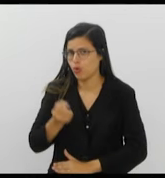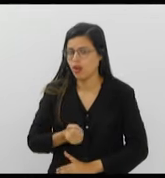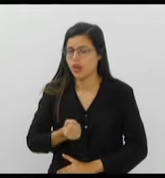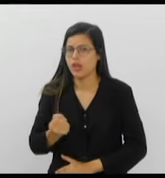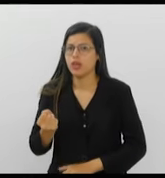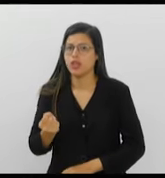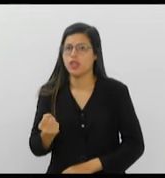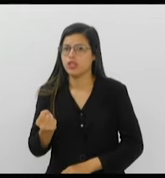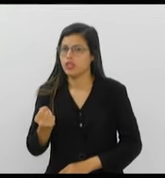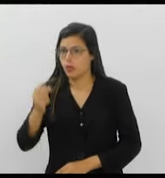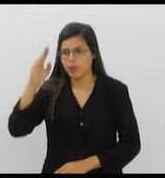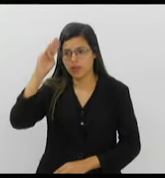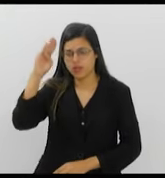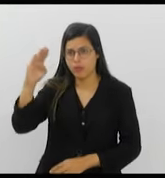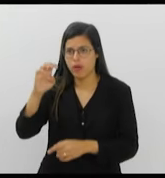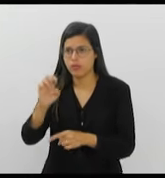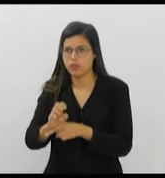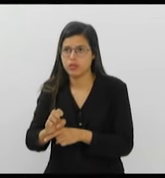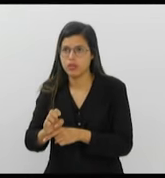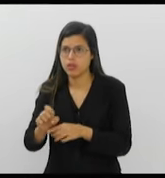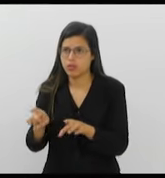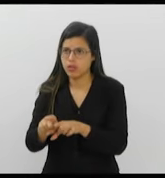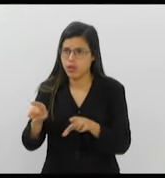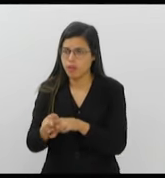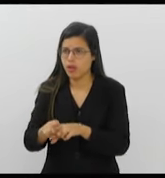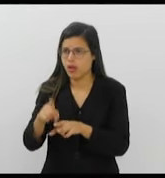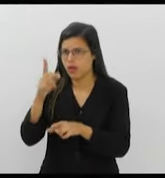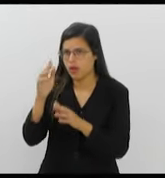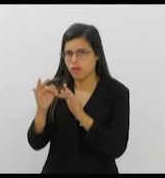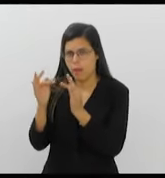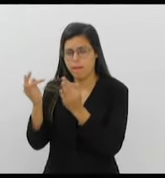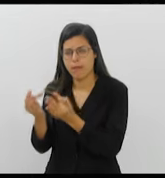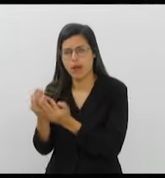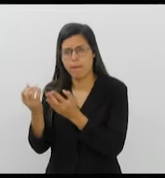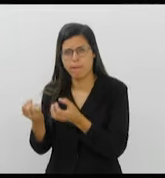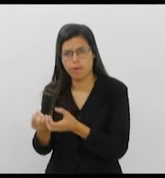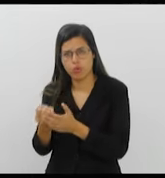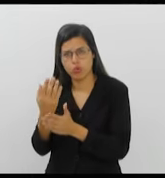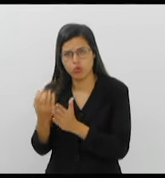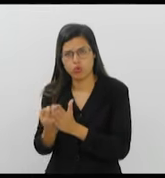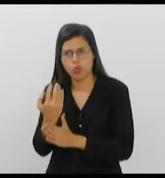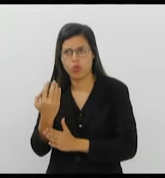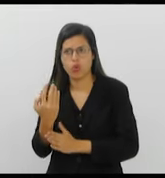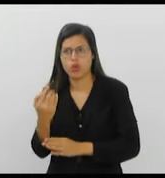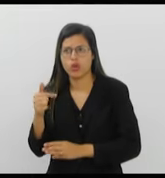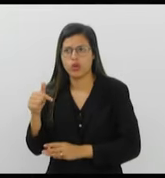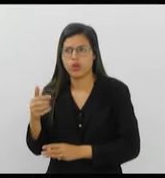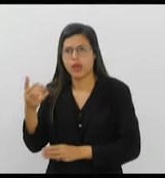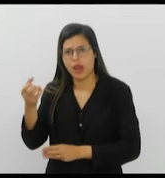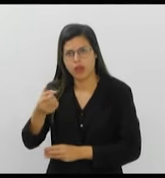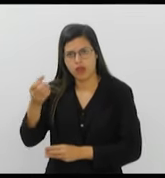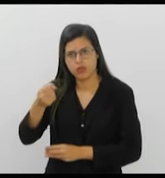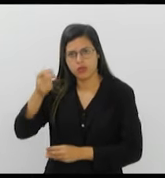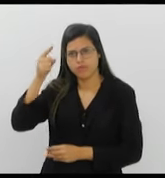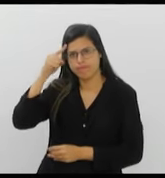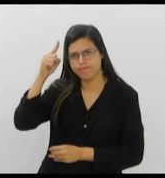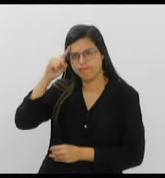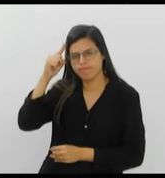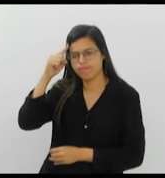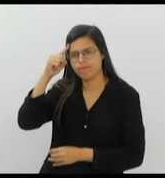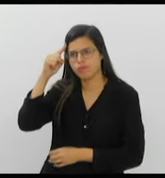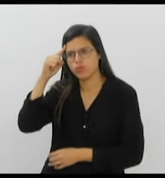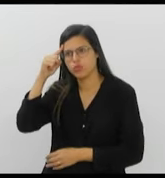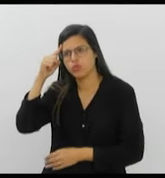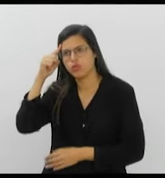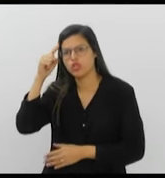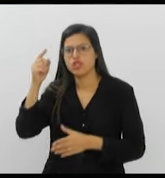estado, e do pequeno produtor, de família de 4, 5 pessoas, que tiram leite diariamente, botam lá no